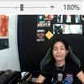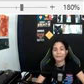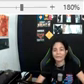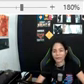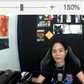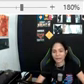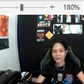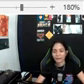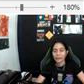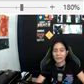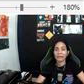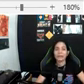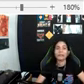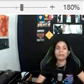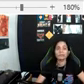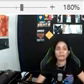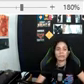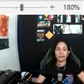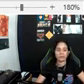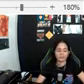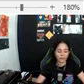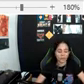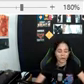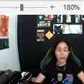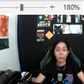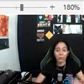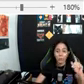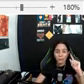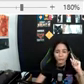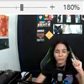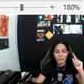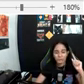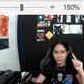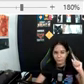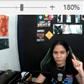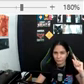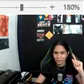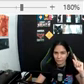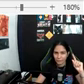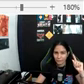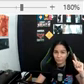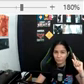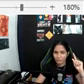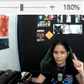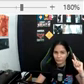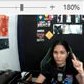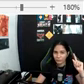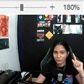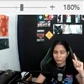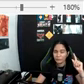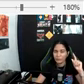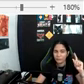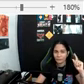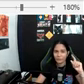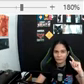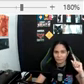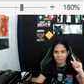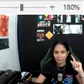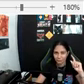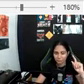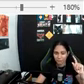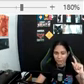para evitar que isso seja um ruído no meu trabalho, lembram que eu falei a questão do ruído que vira